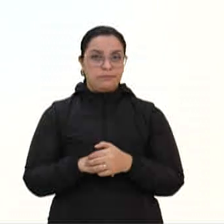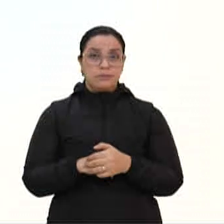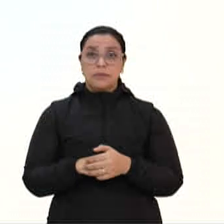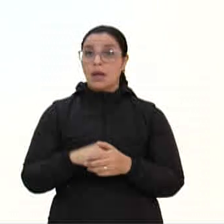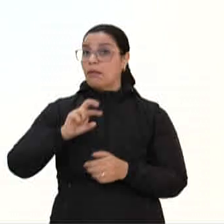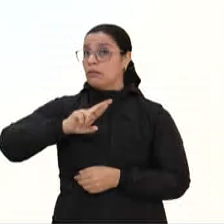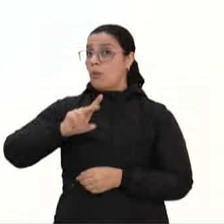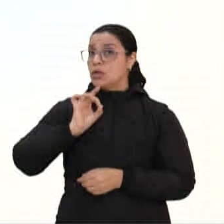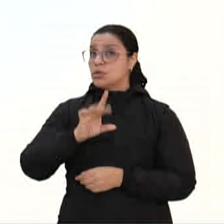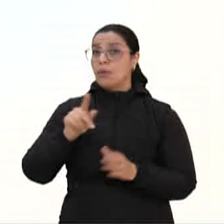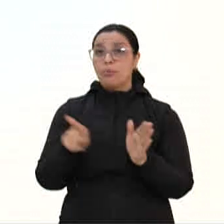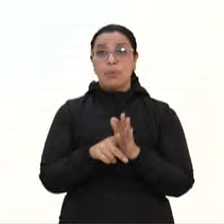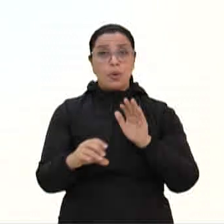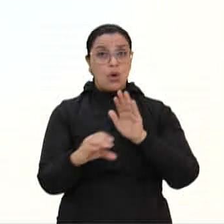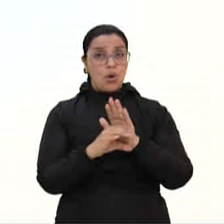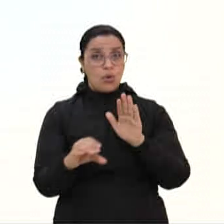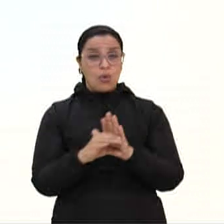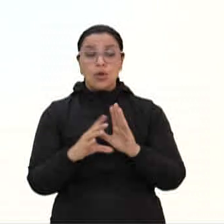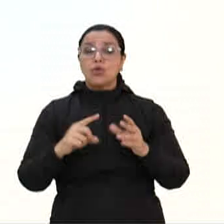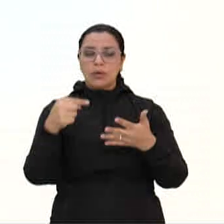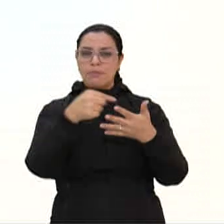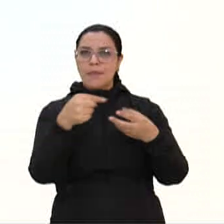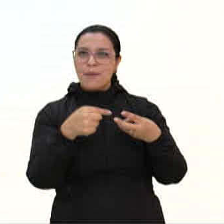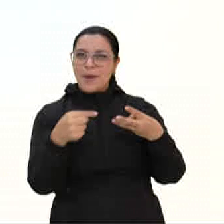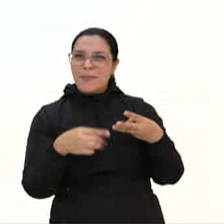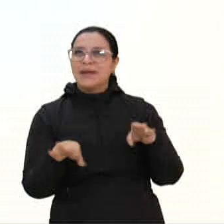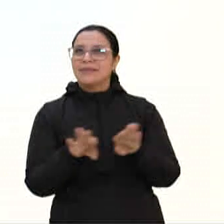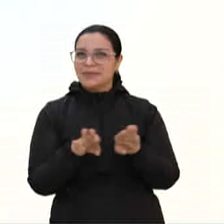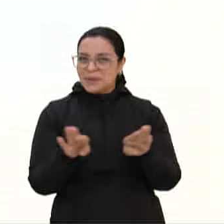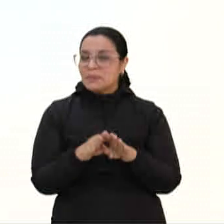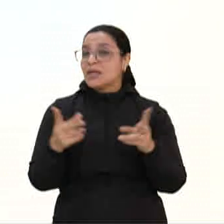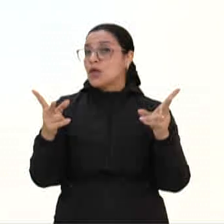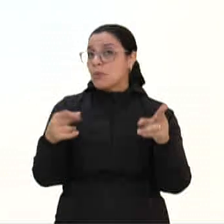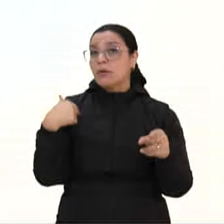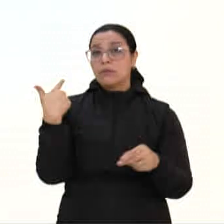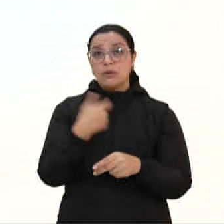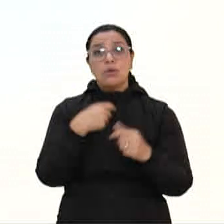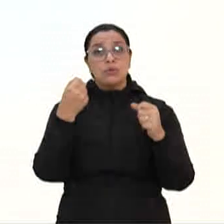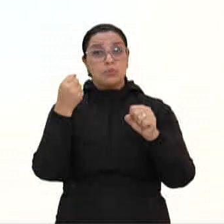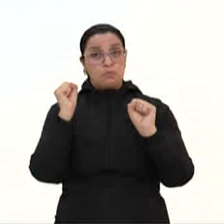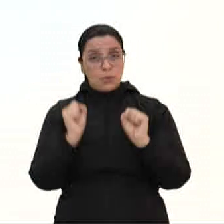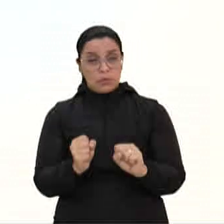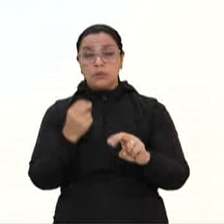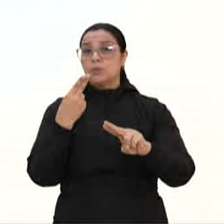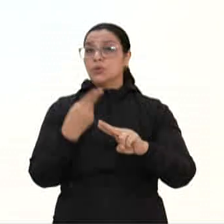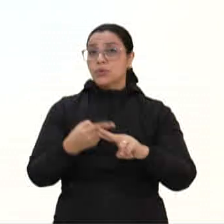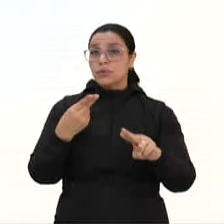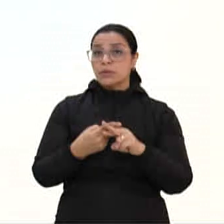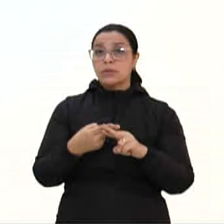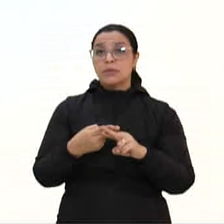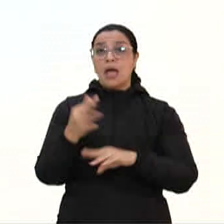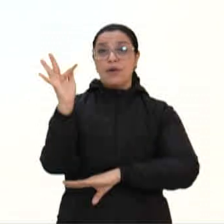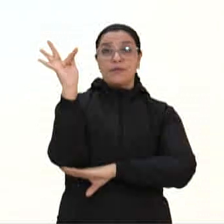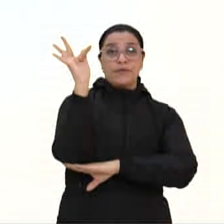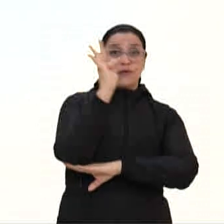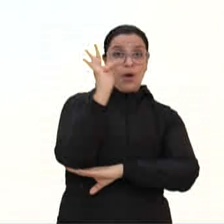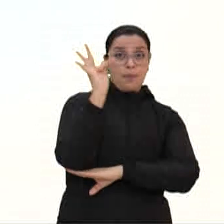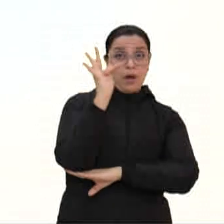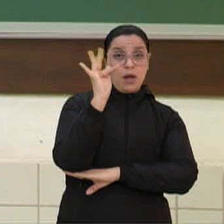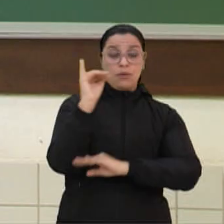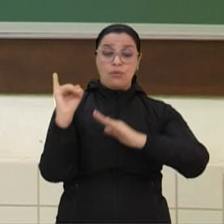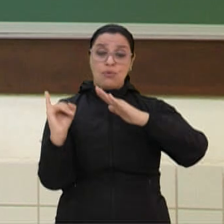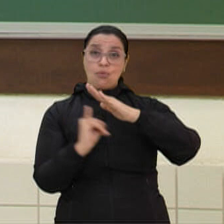não só a crônica humorística, mas as outras crônicas, eu posso utilizar da linguagem informal